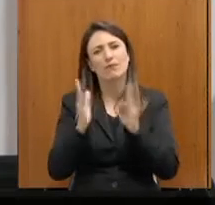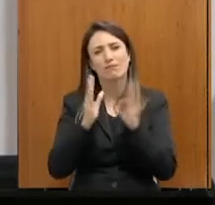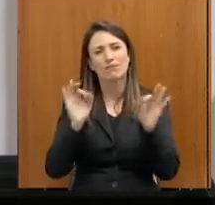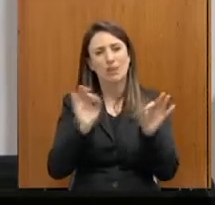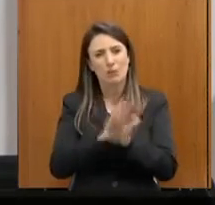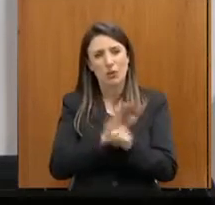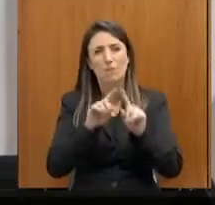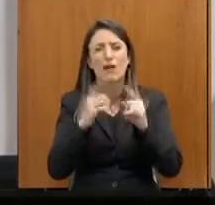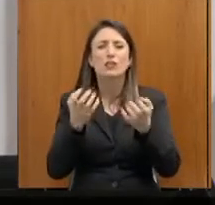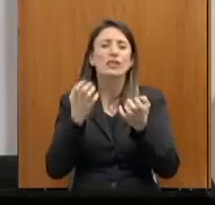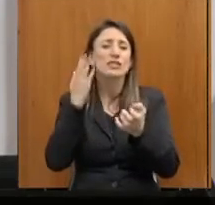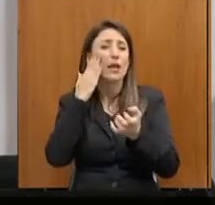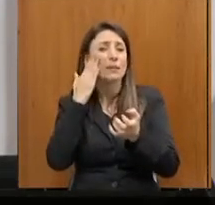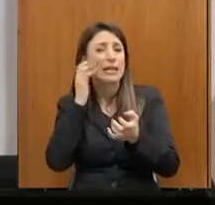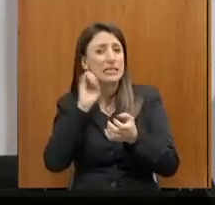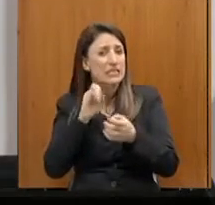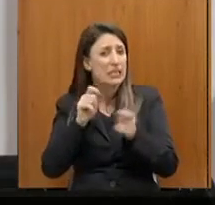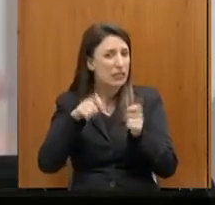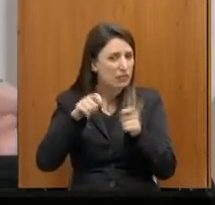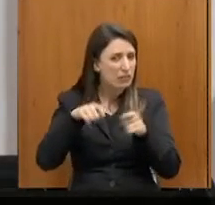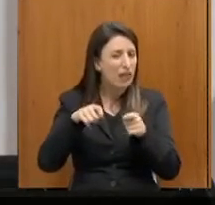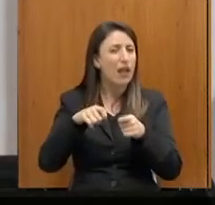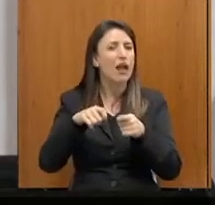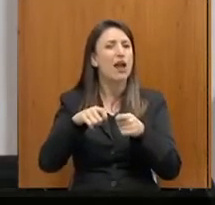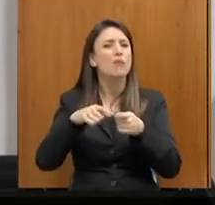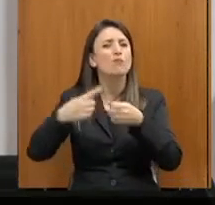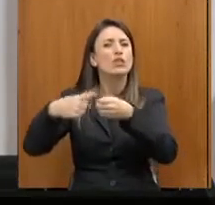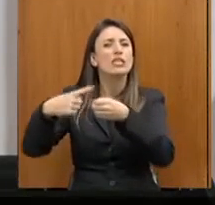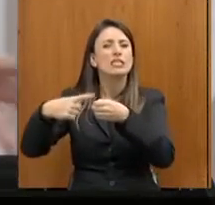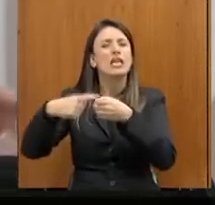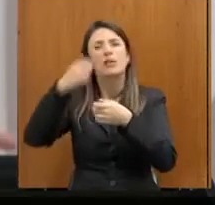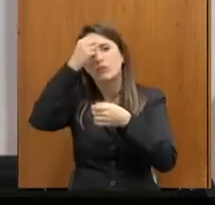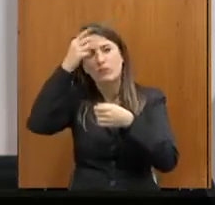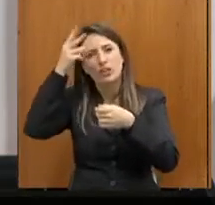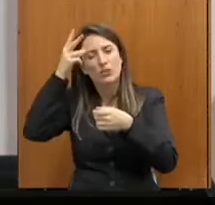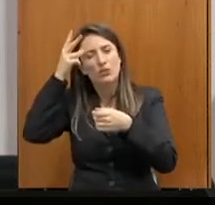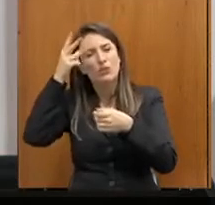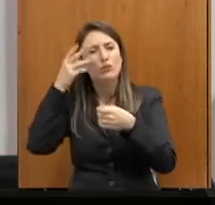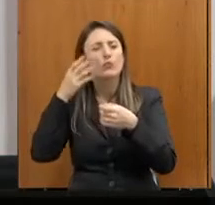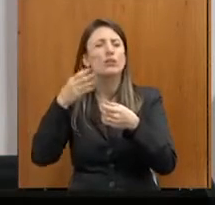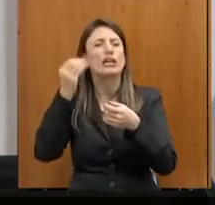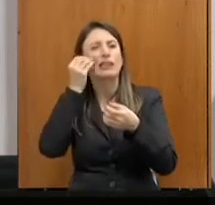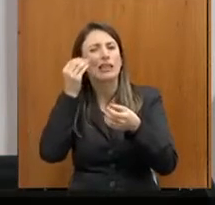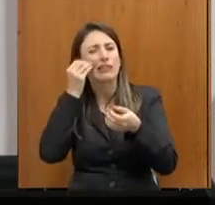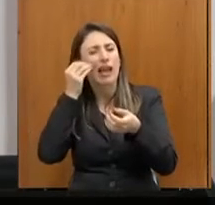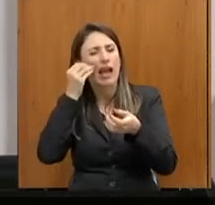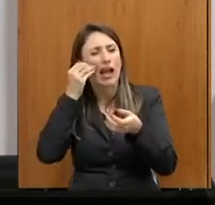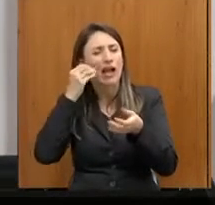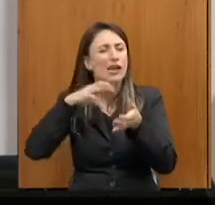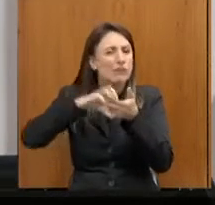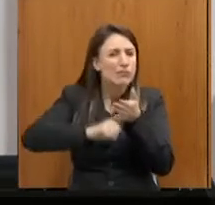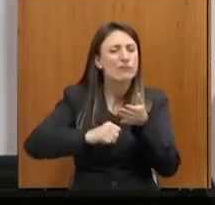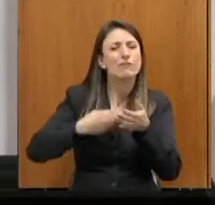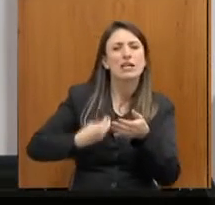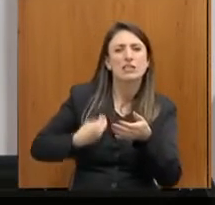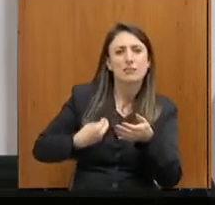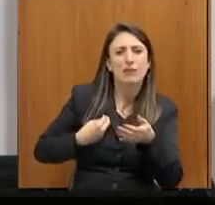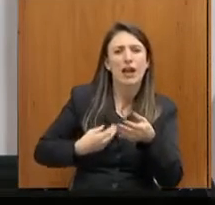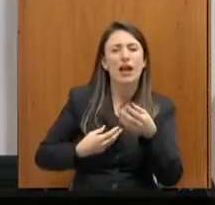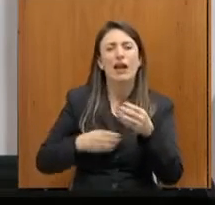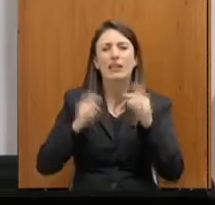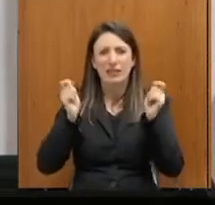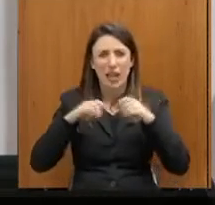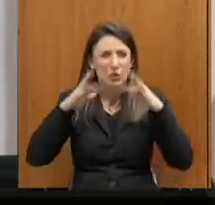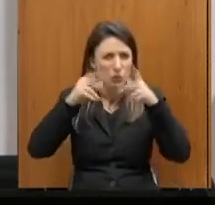Municípios solicitarem a participação esse nó se todo município pode participar como isso vai ser feito